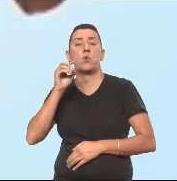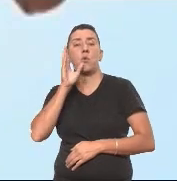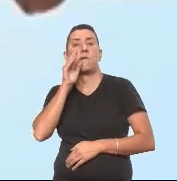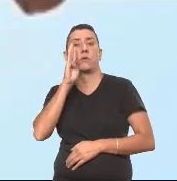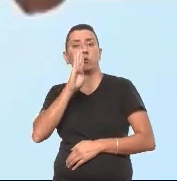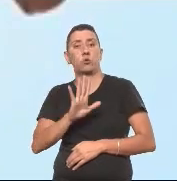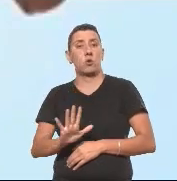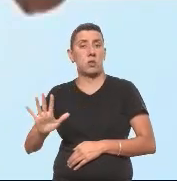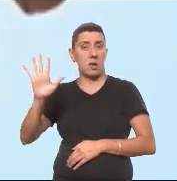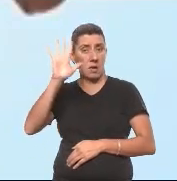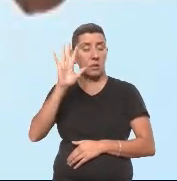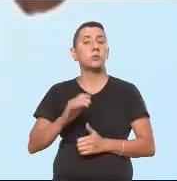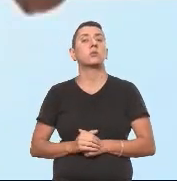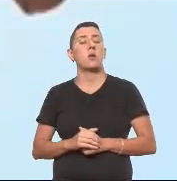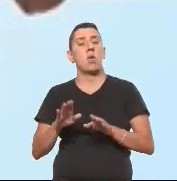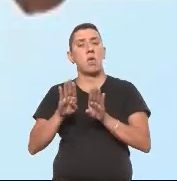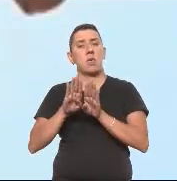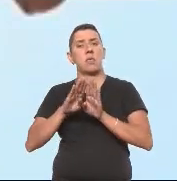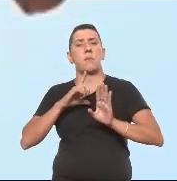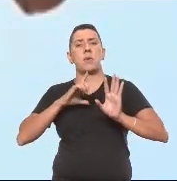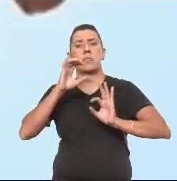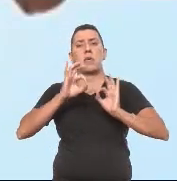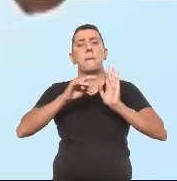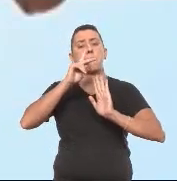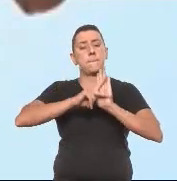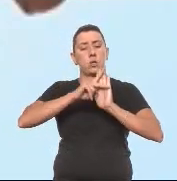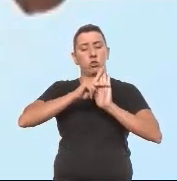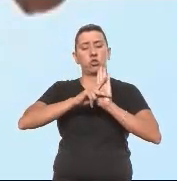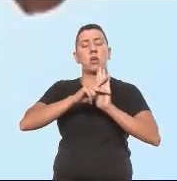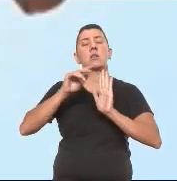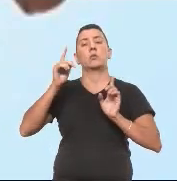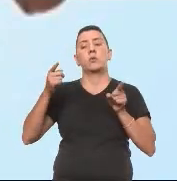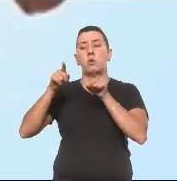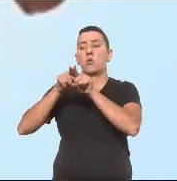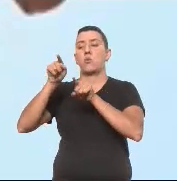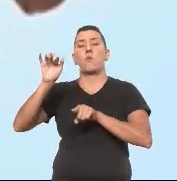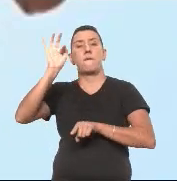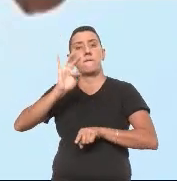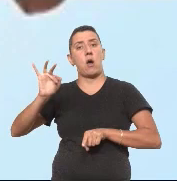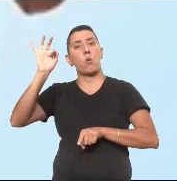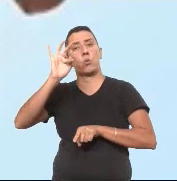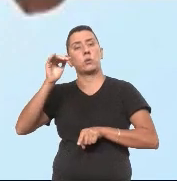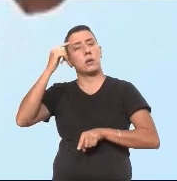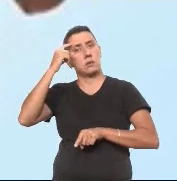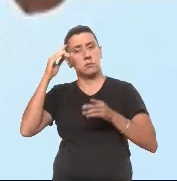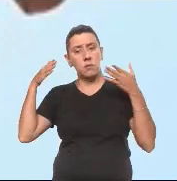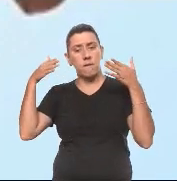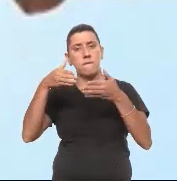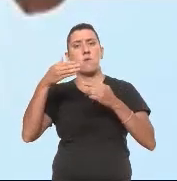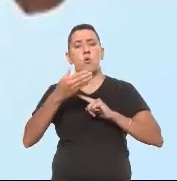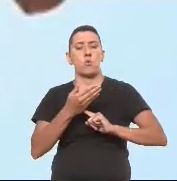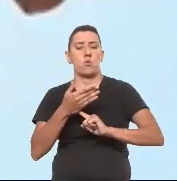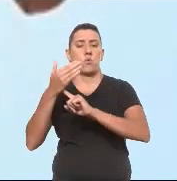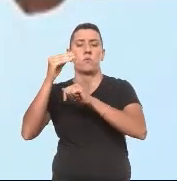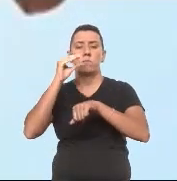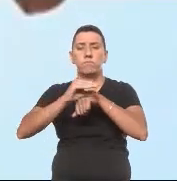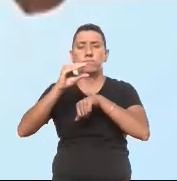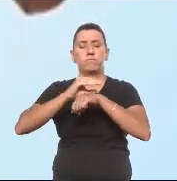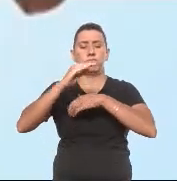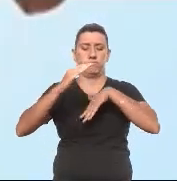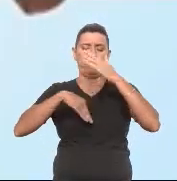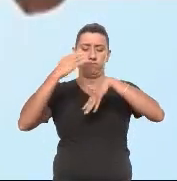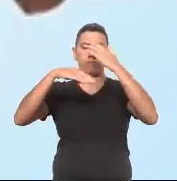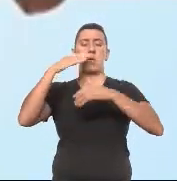além de manter projetos com universidades locais e estabelecer em laboratórios que fomentam a Inovação e empreendedorismo no Brasil